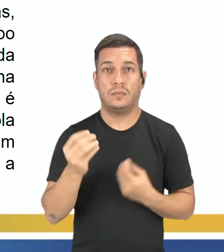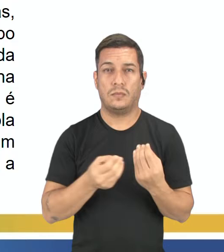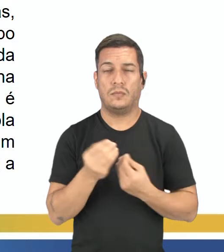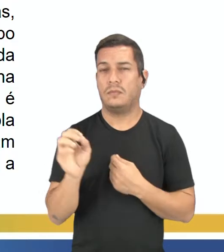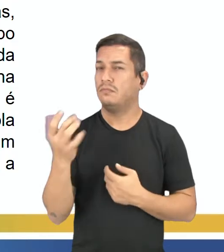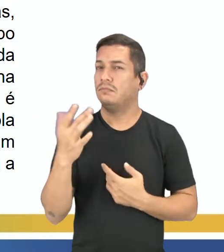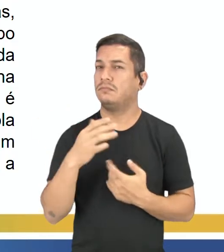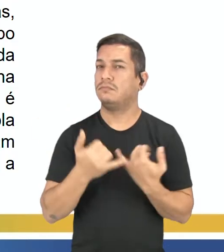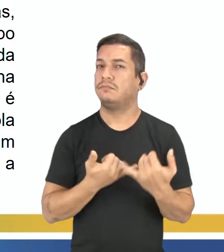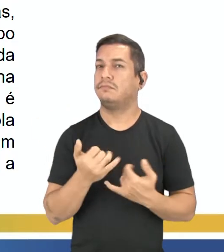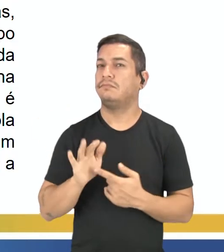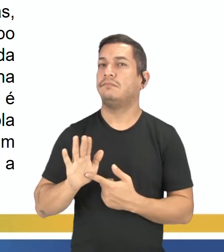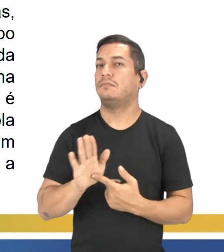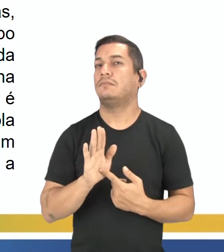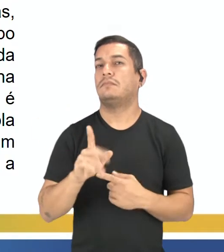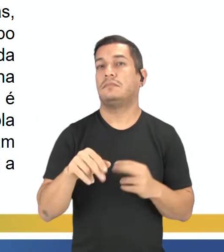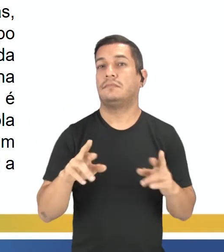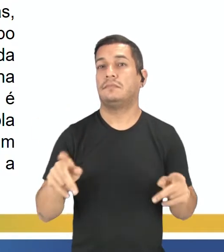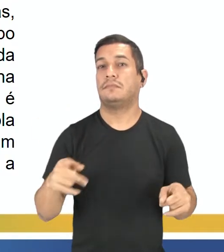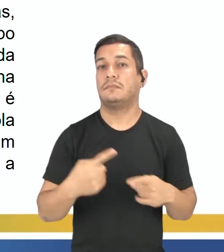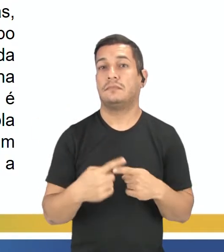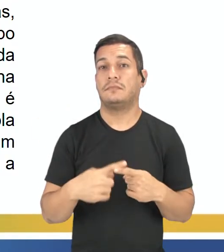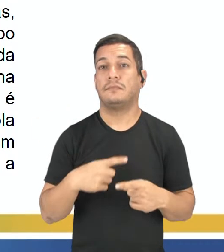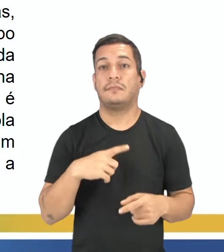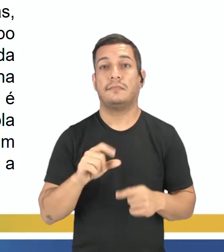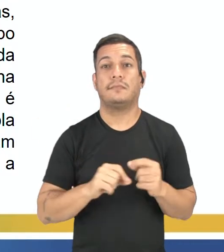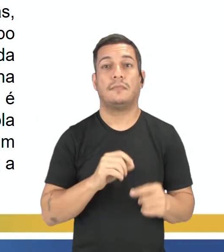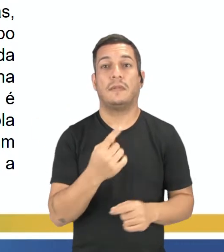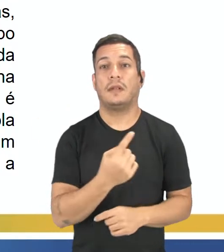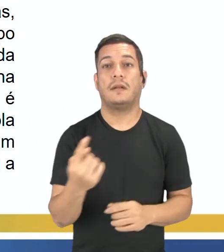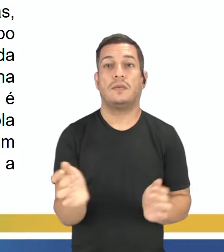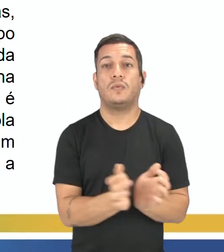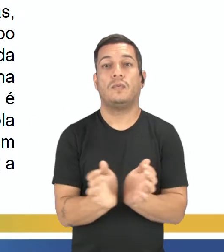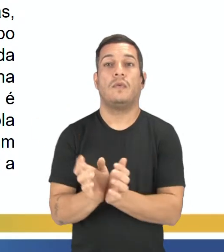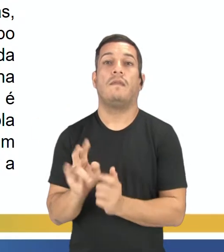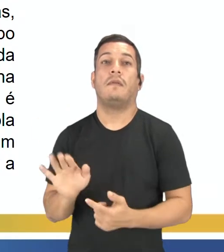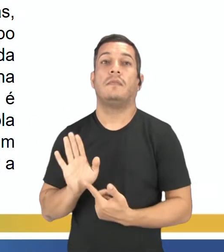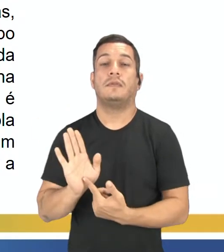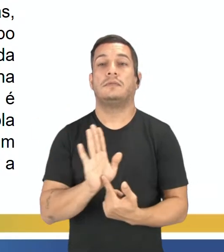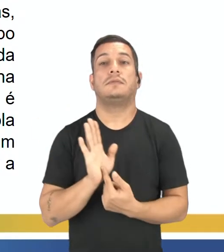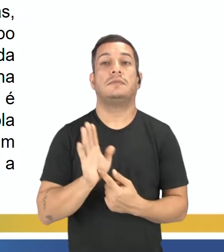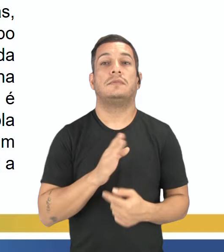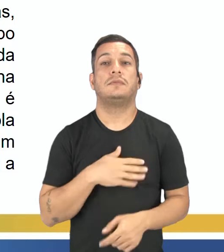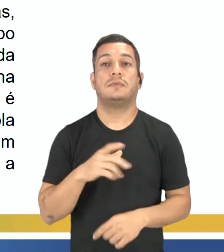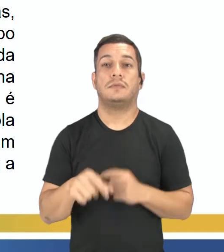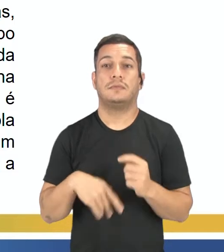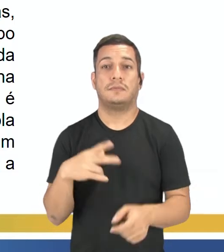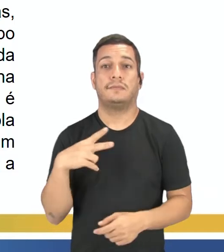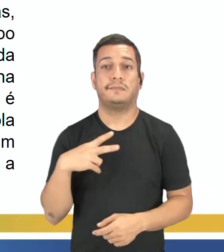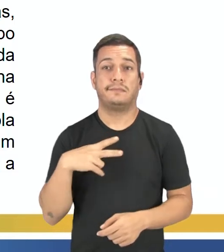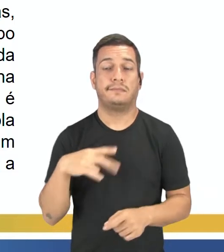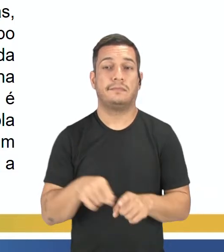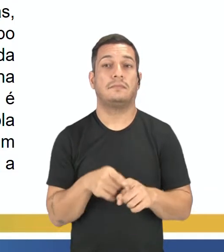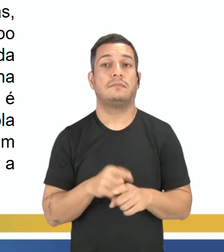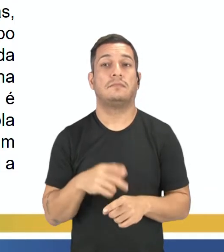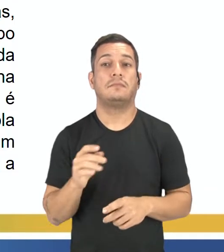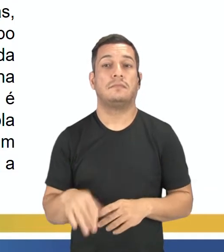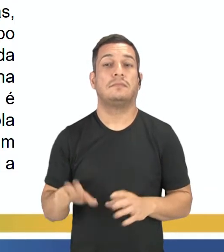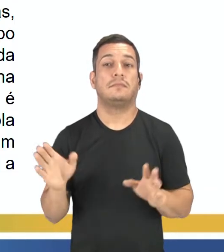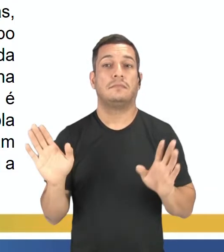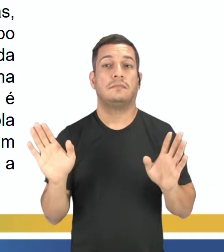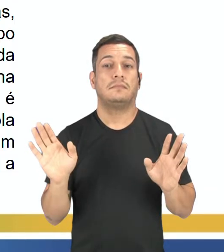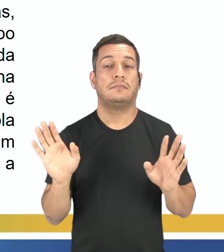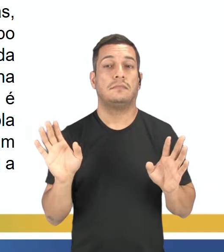conotação desses jogos de demonstração, ela é um pouco diferente, porque daí cada etnia vai mostrar as particularidades e